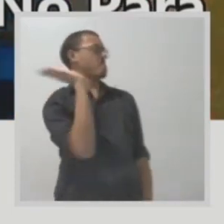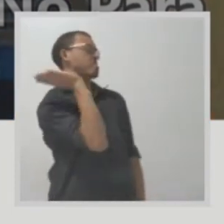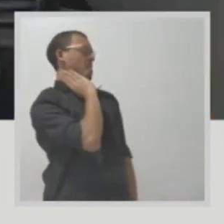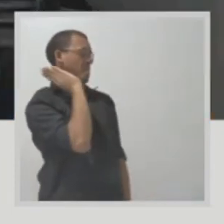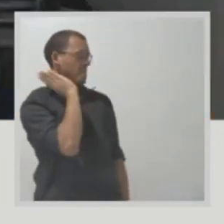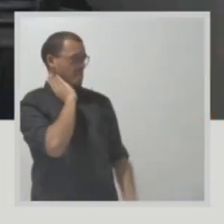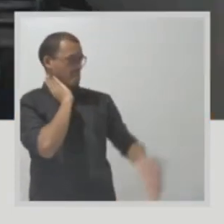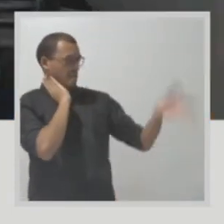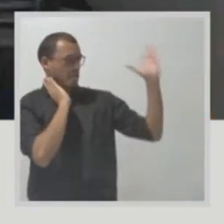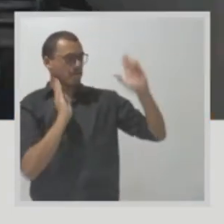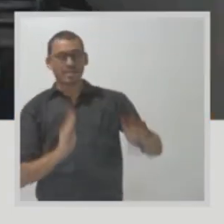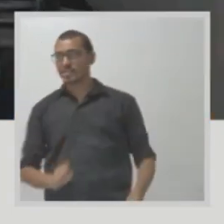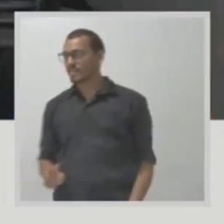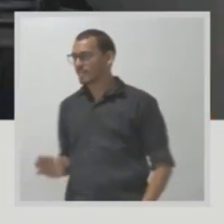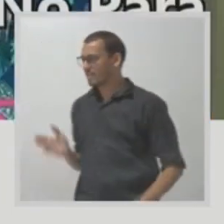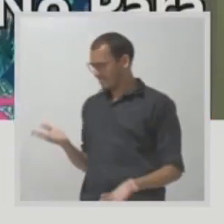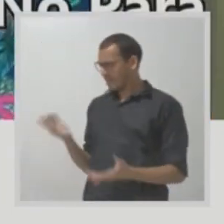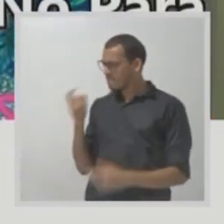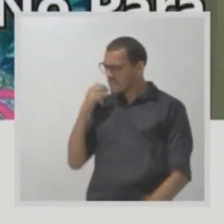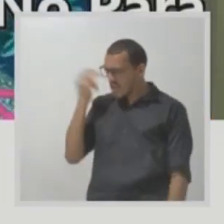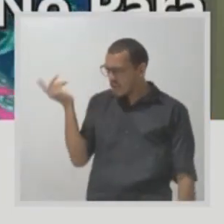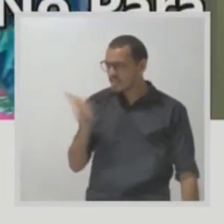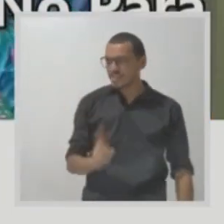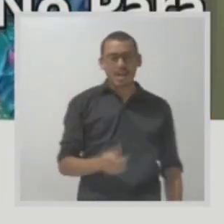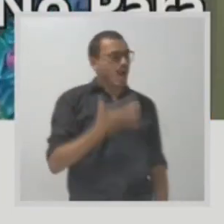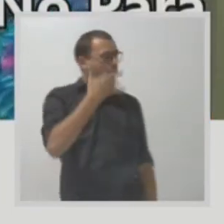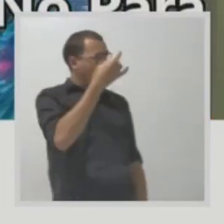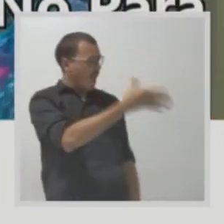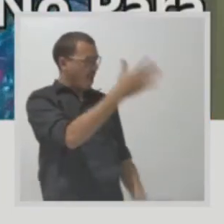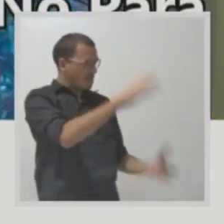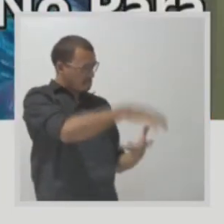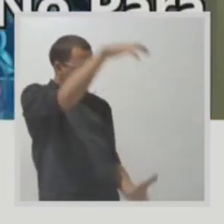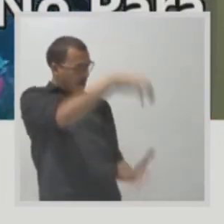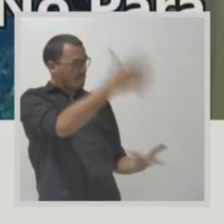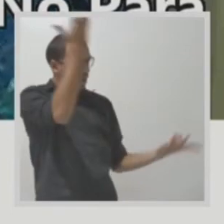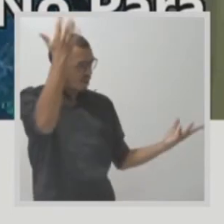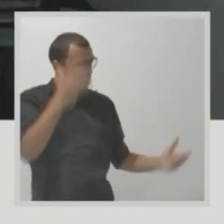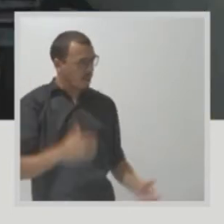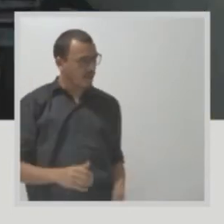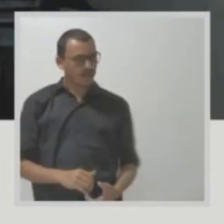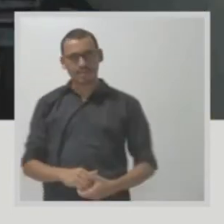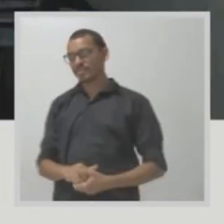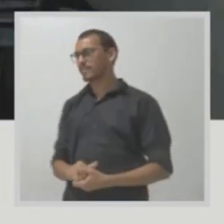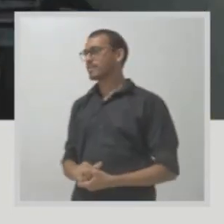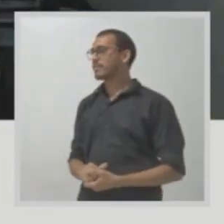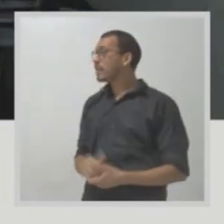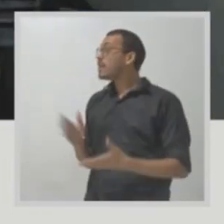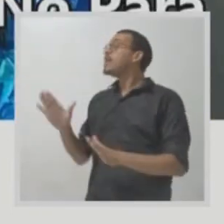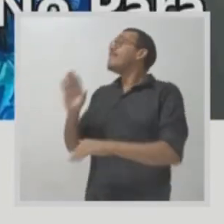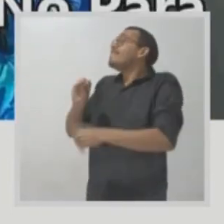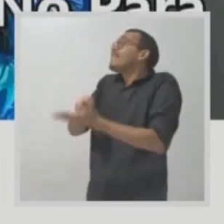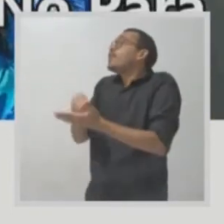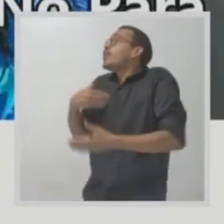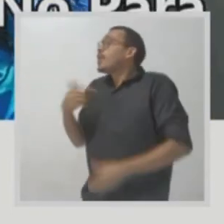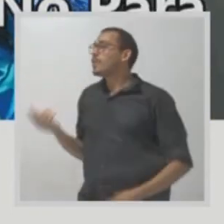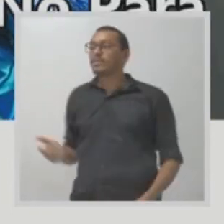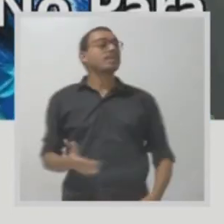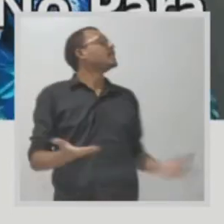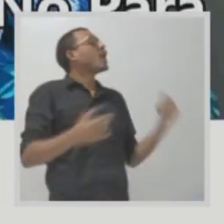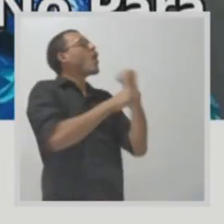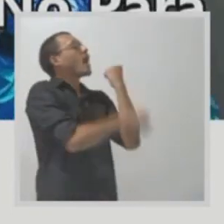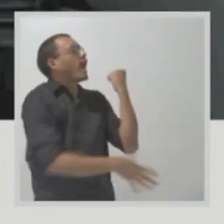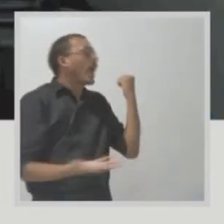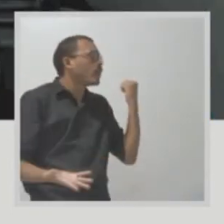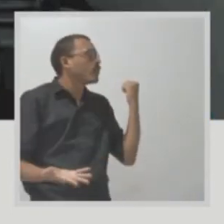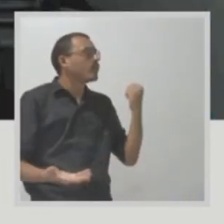tu, doido. Você não tem vergonha. Ega, mano, tinha manca tamanho cavalona aí. E faltou eu. Sim, eu tô